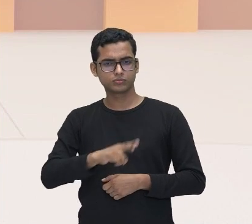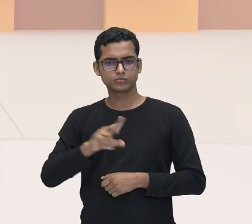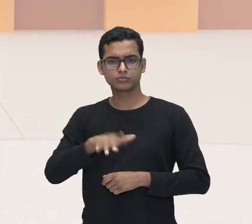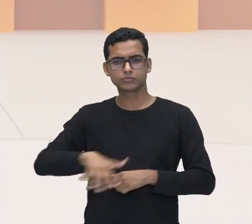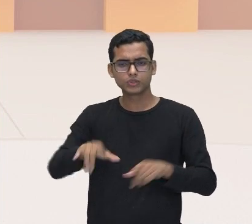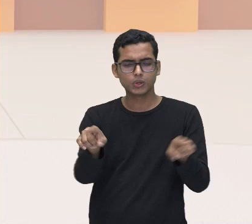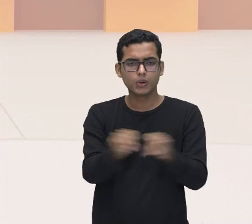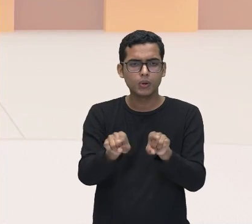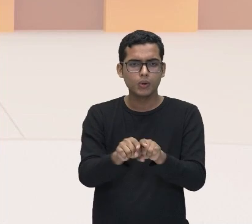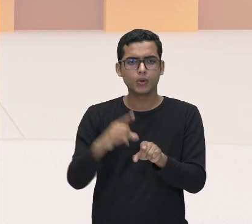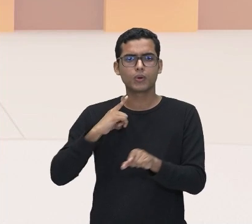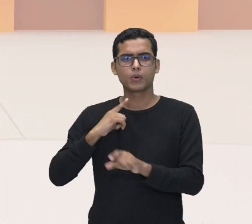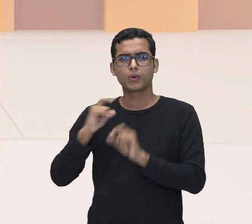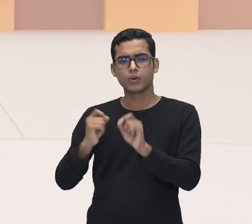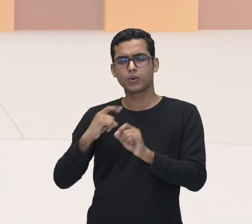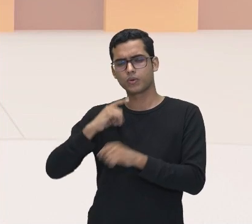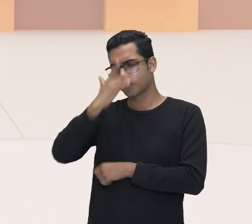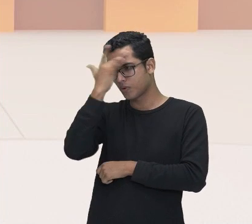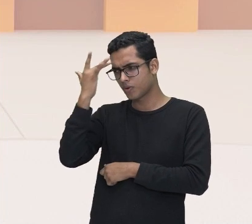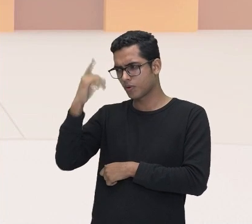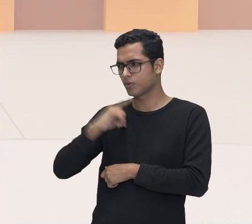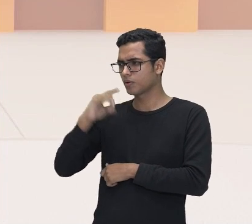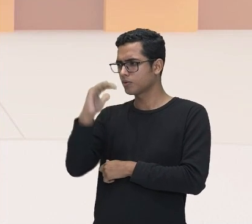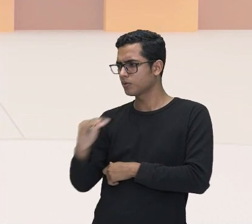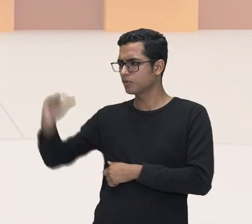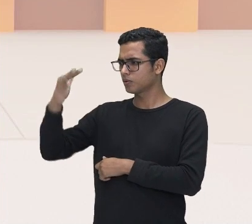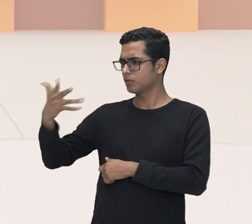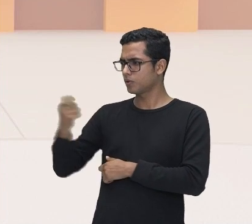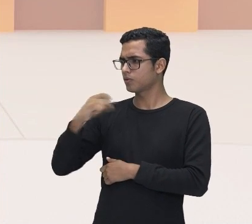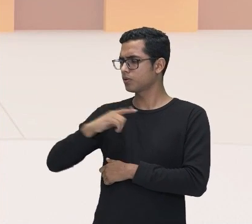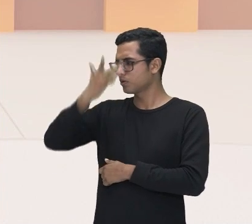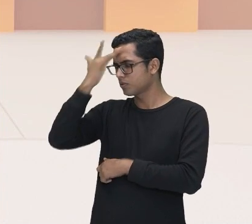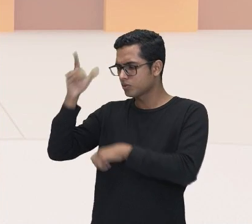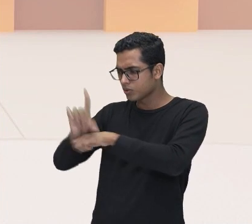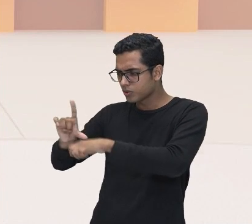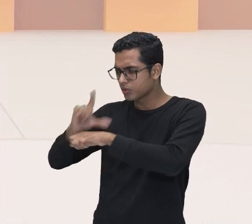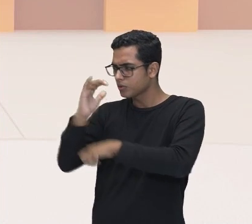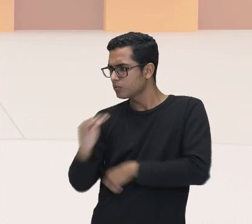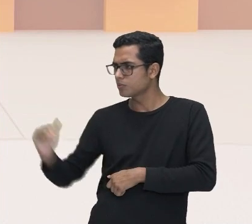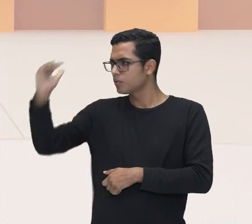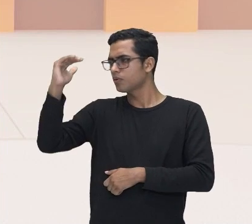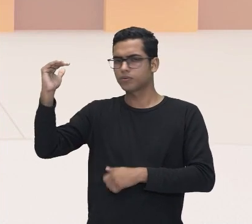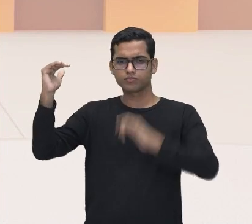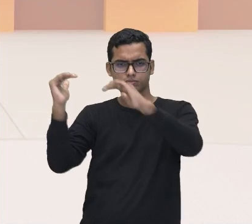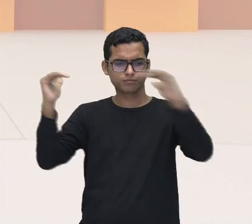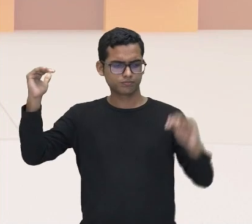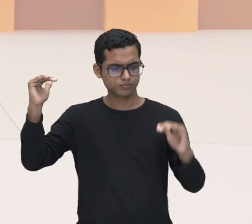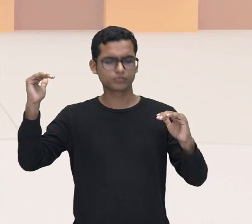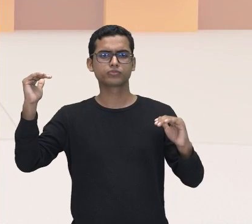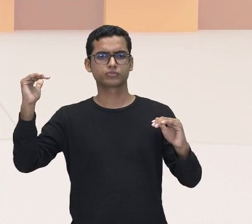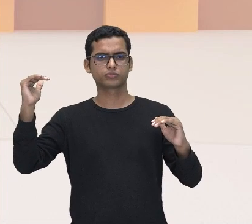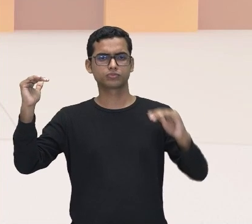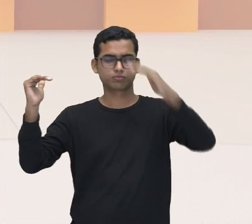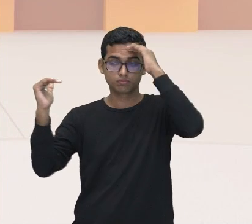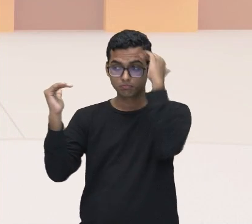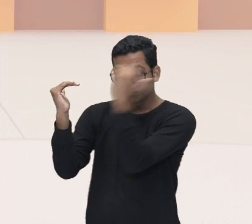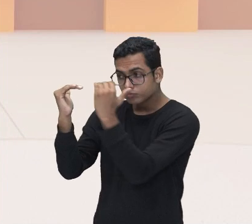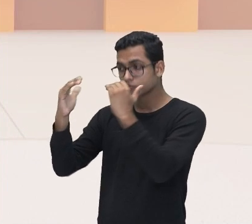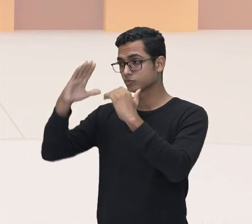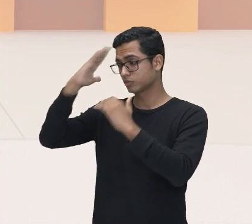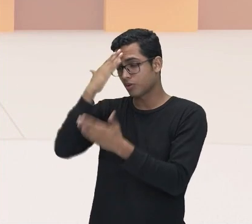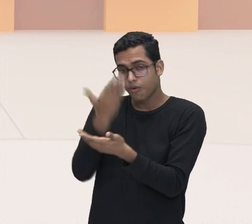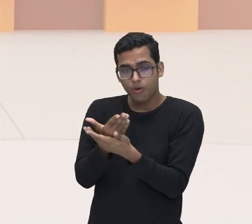subordinados nas qualidades superiores do líder. Isto é, acredita-se que há